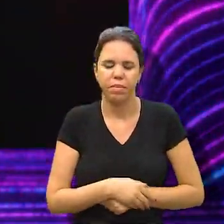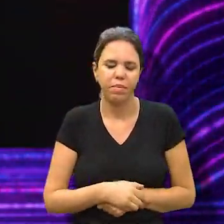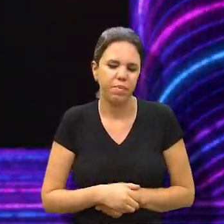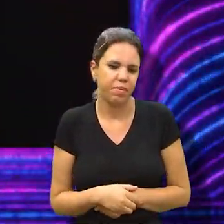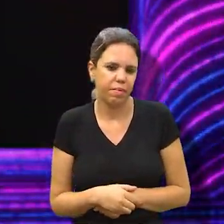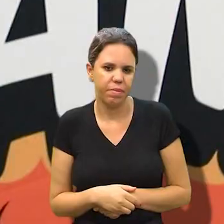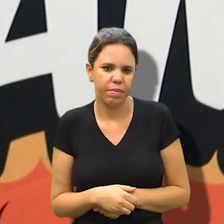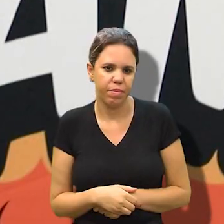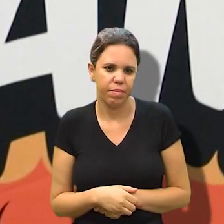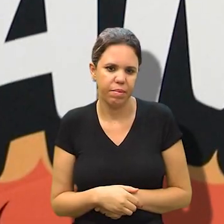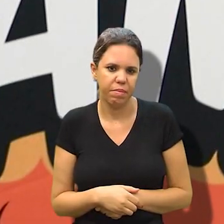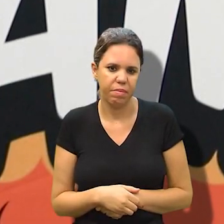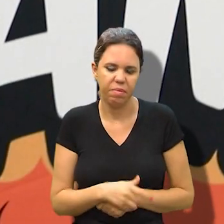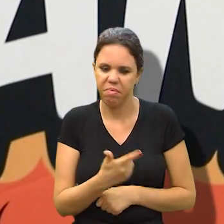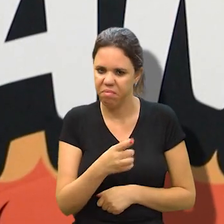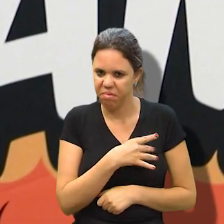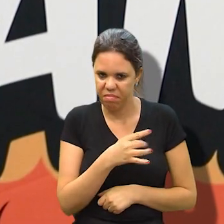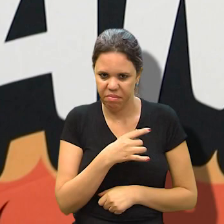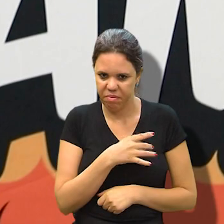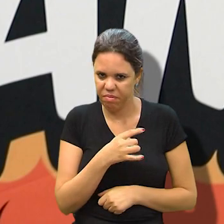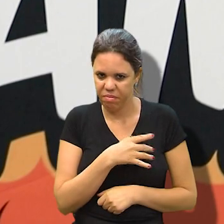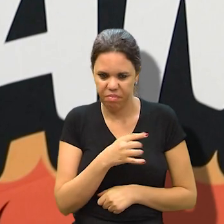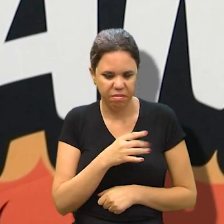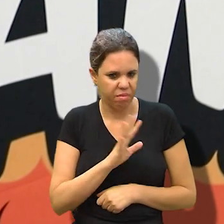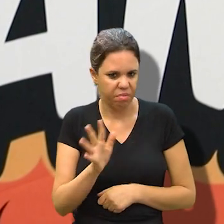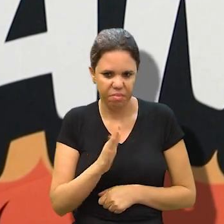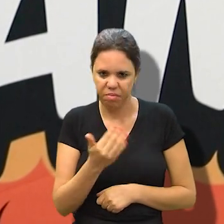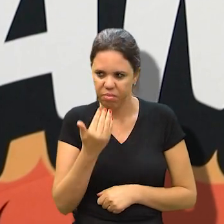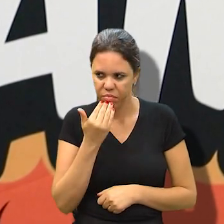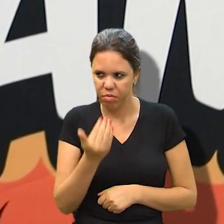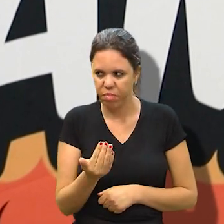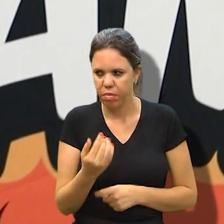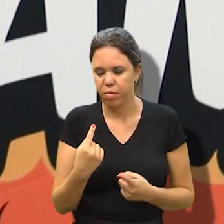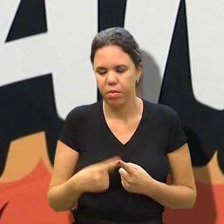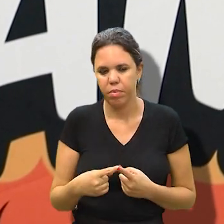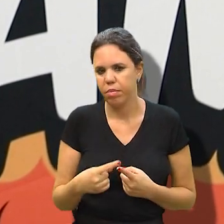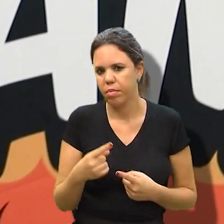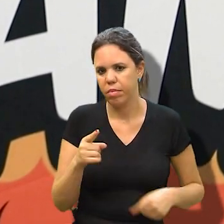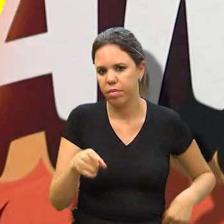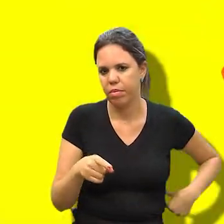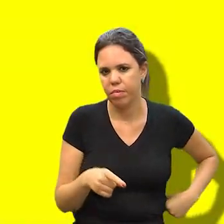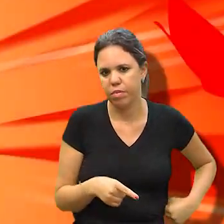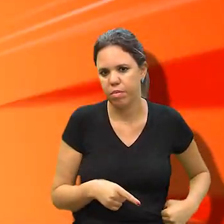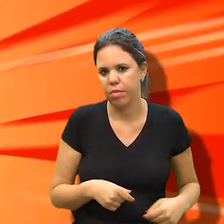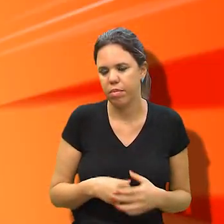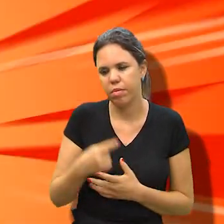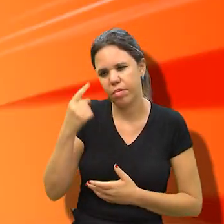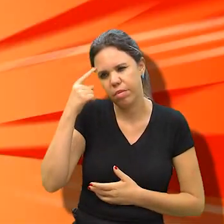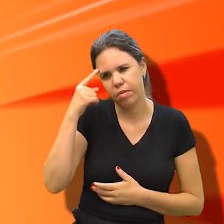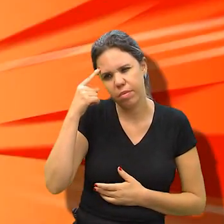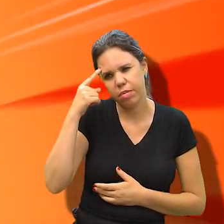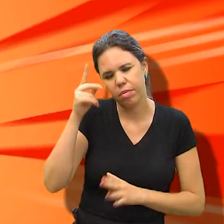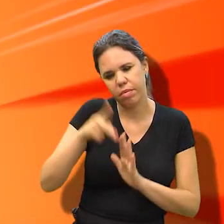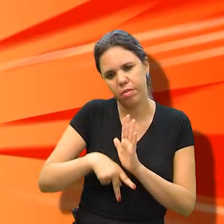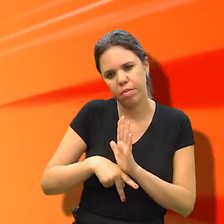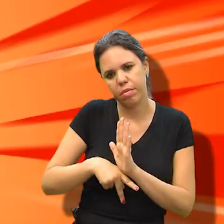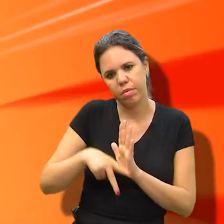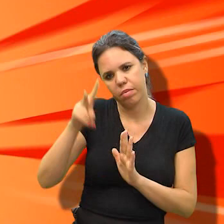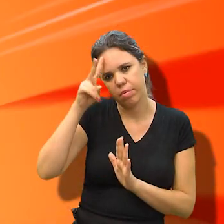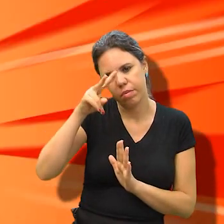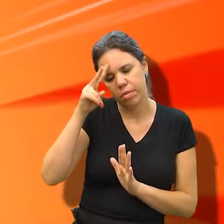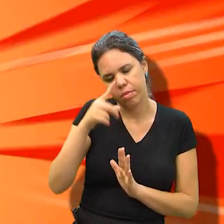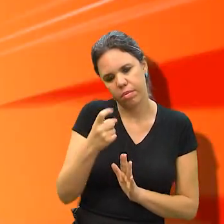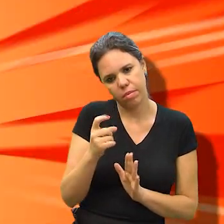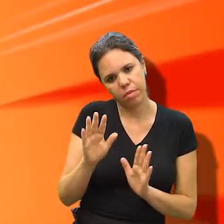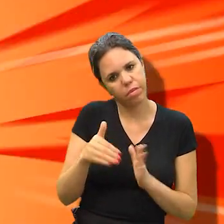continuação. E você não tem medo desse pedido? Porque é assim, você então idealizou o projeto para